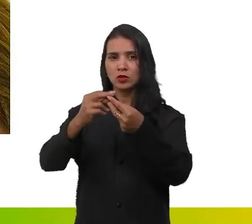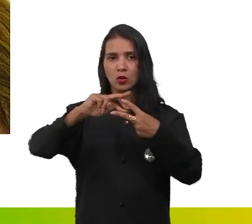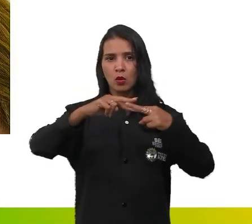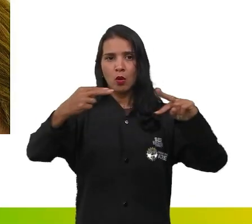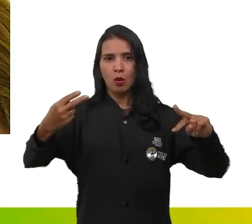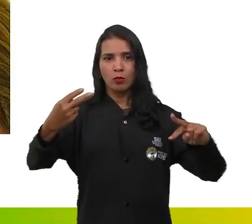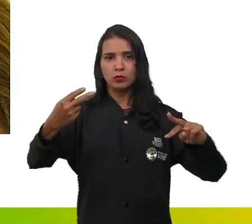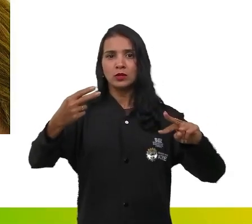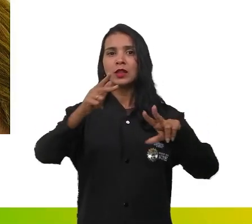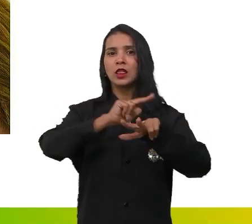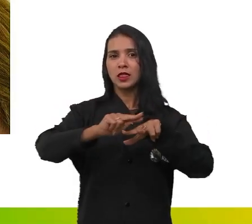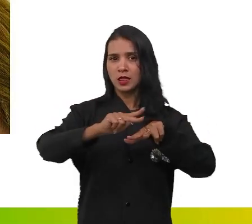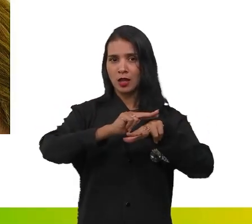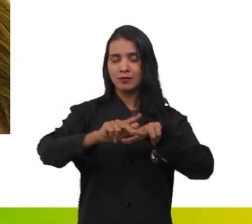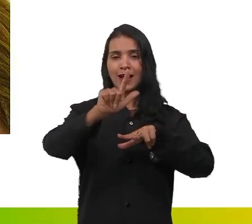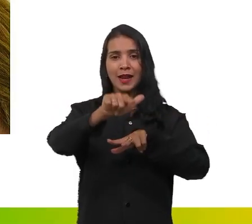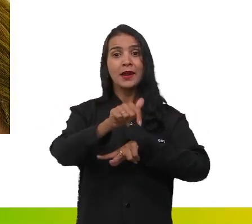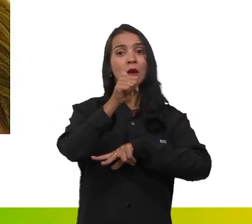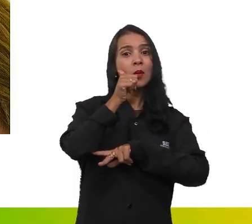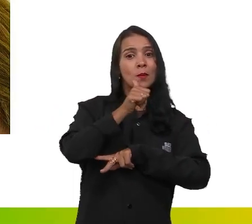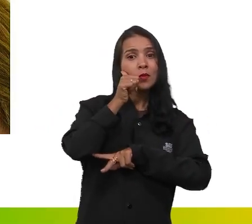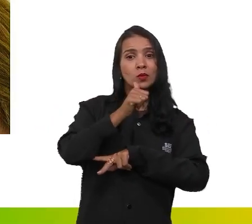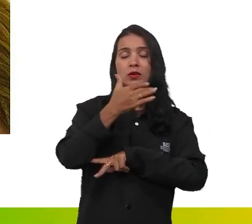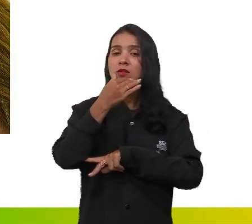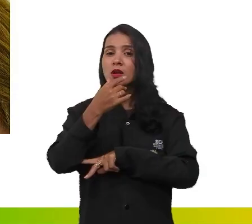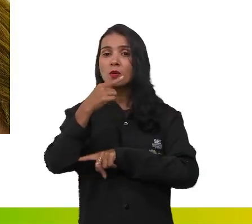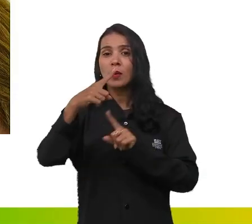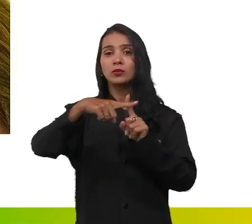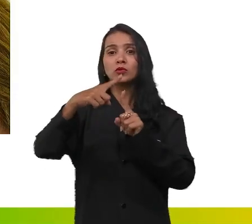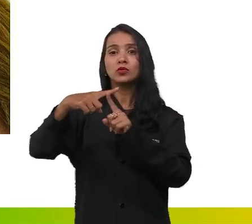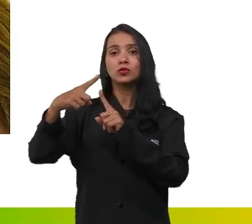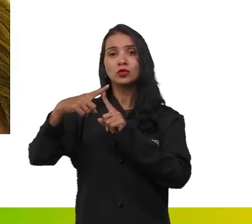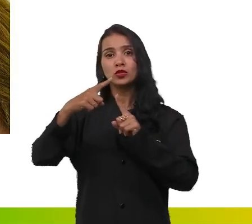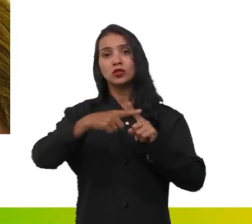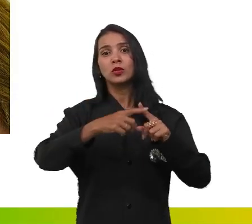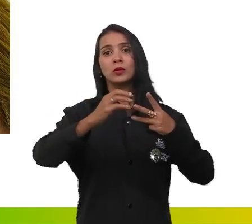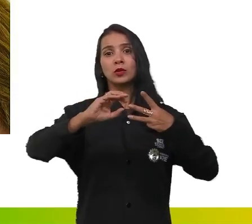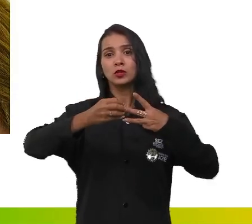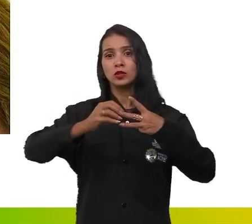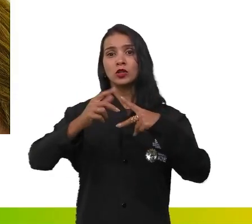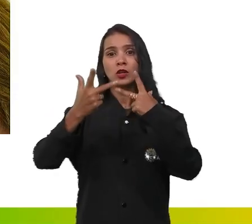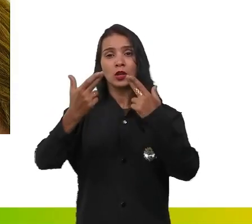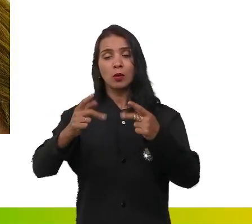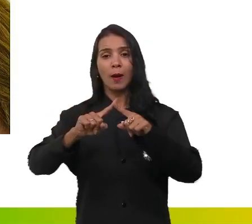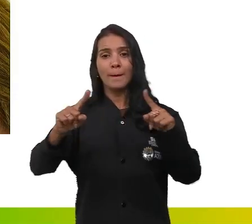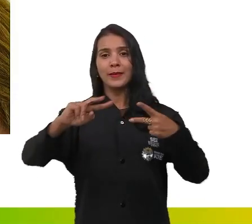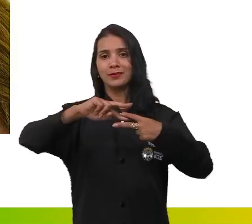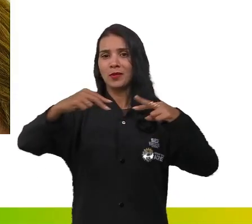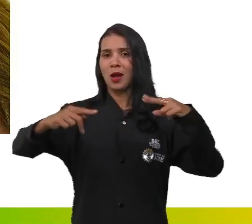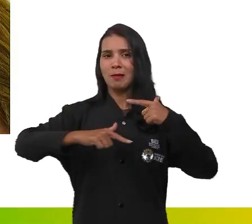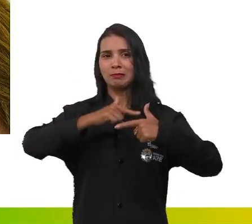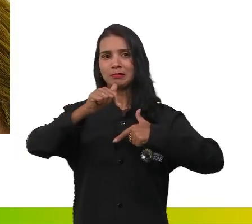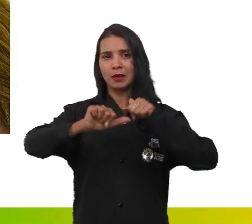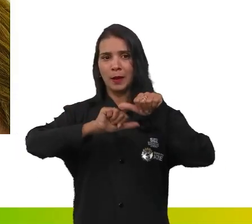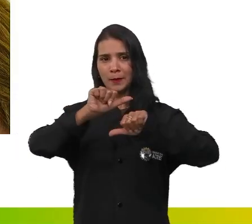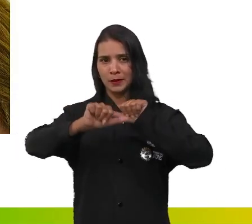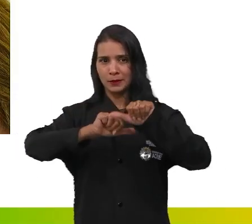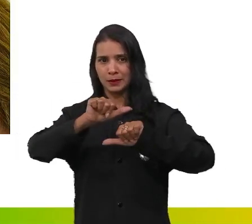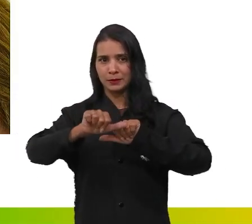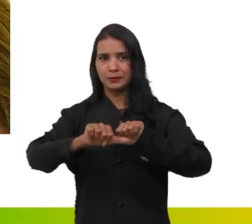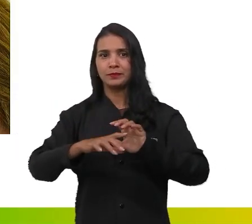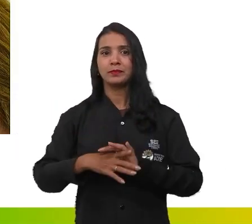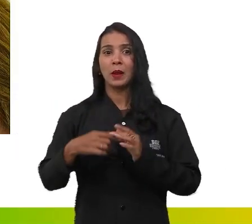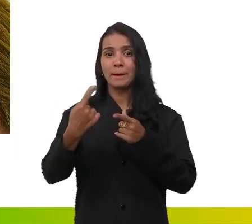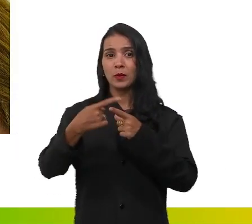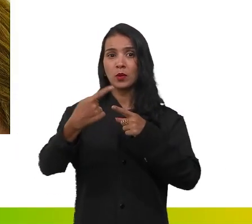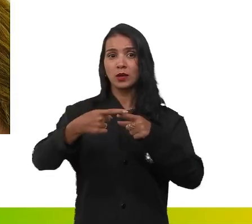homens e mulheres possuem os mesmos genes, mas o sexo biológico modifica a forma como